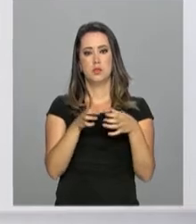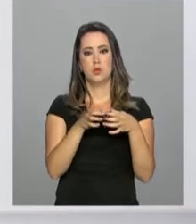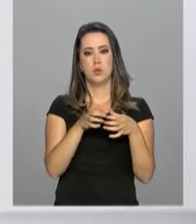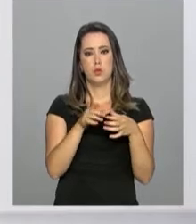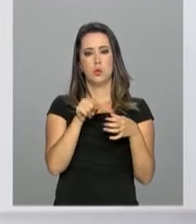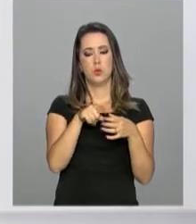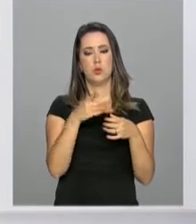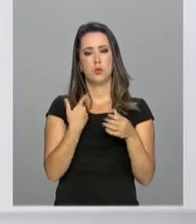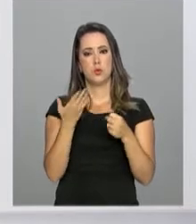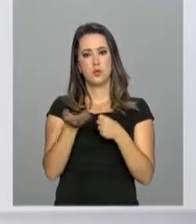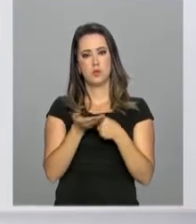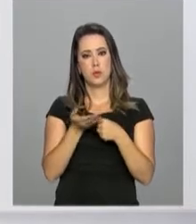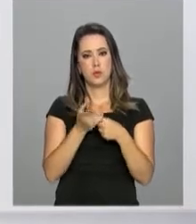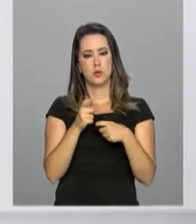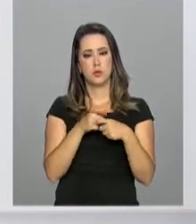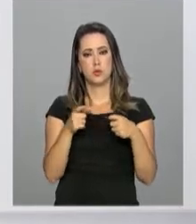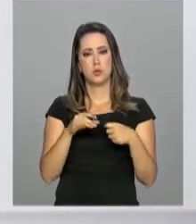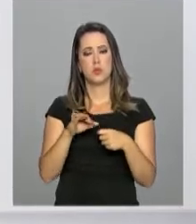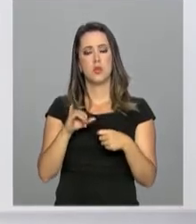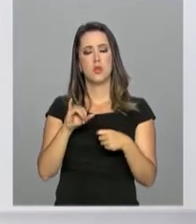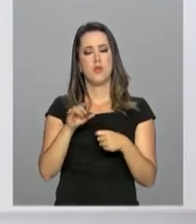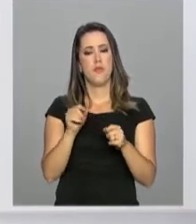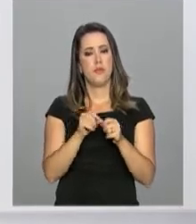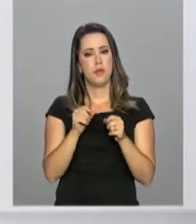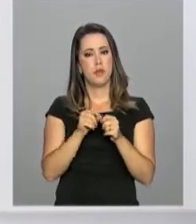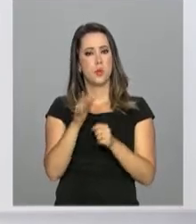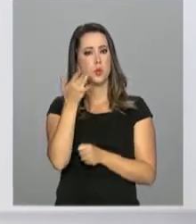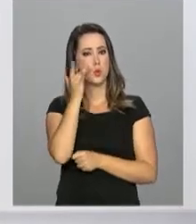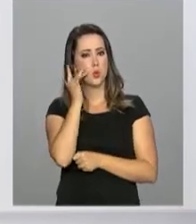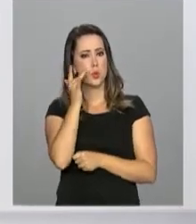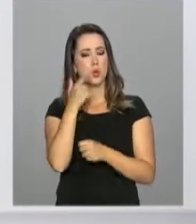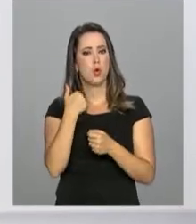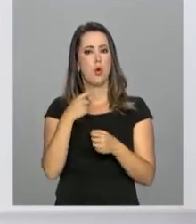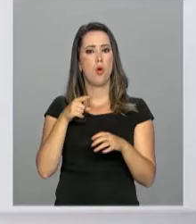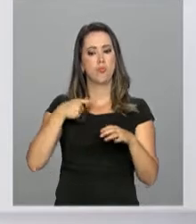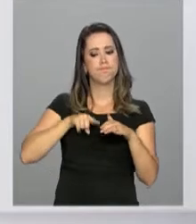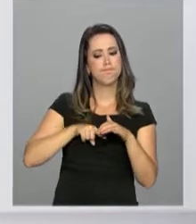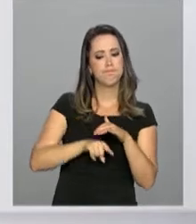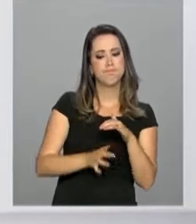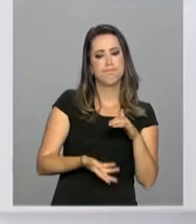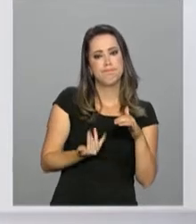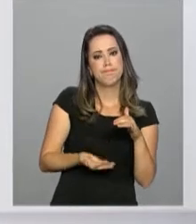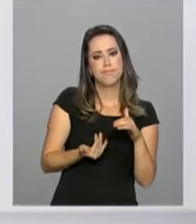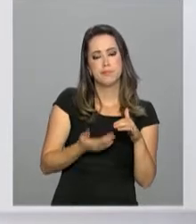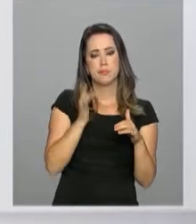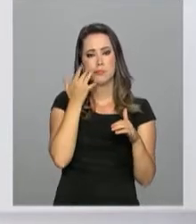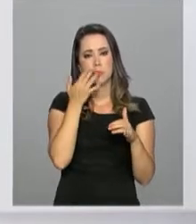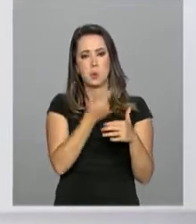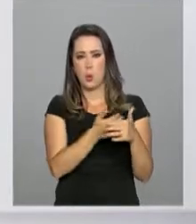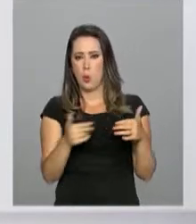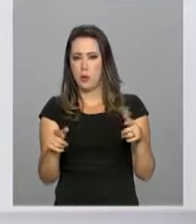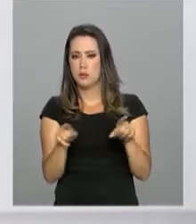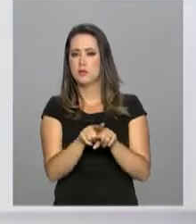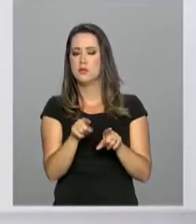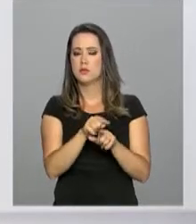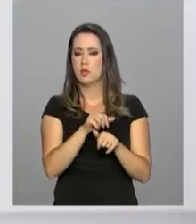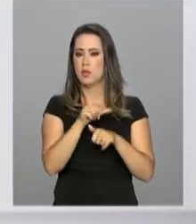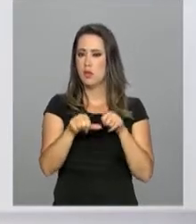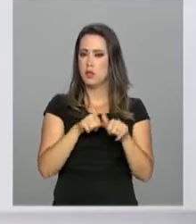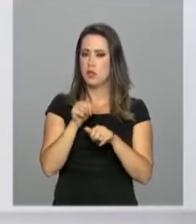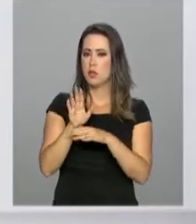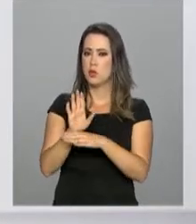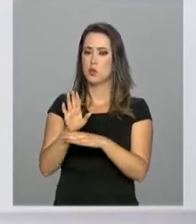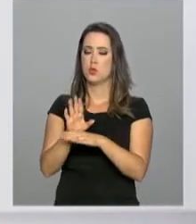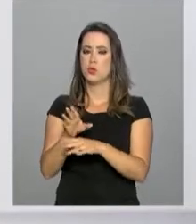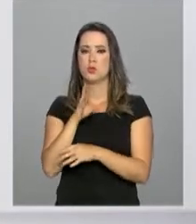Brasileira de Pequenos e Médios Produtores de Joias, Mineradores e Garimpeiros. Além da transferência de conhecimento, o projeto também apoiou